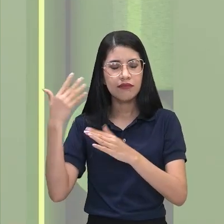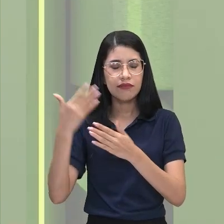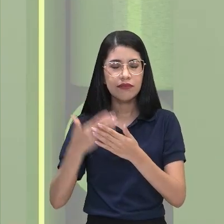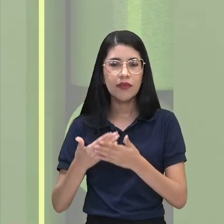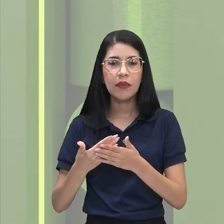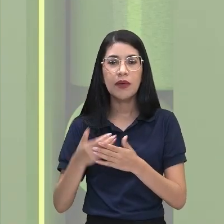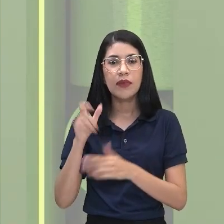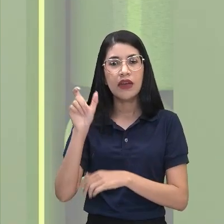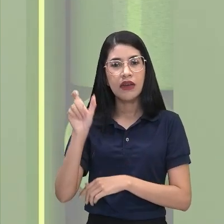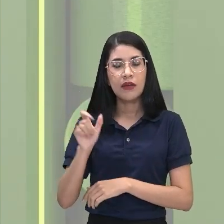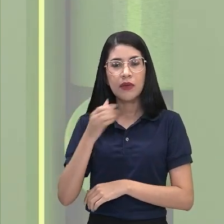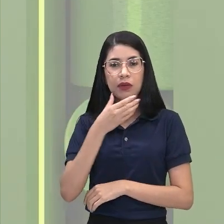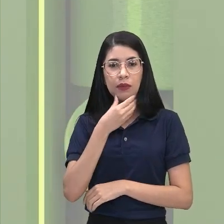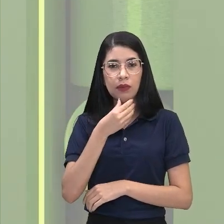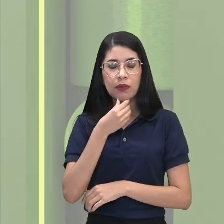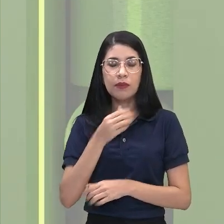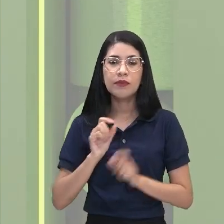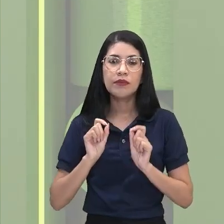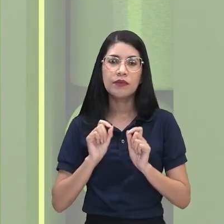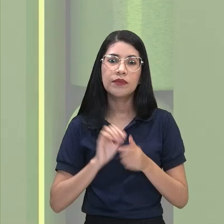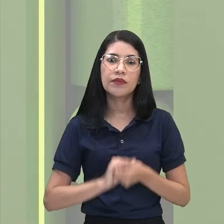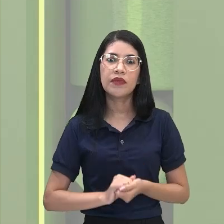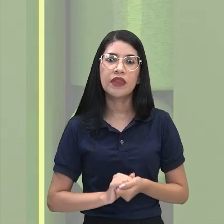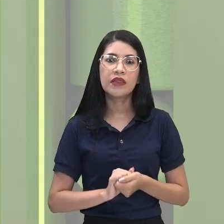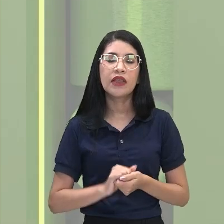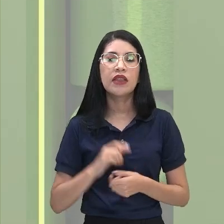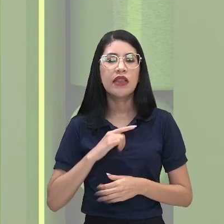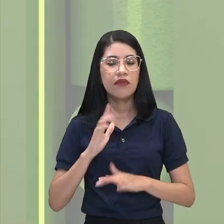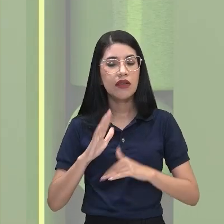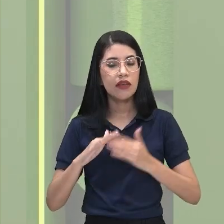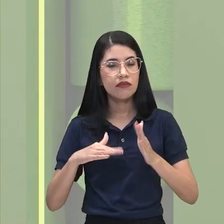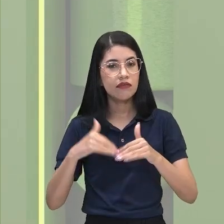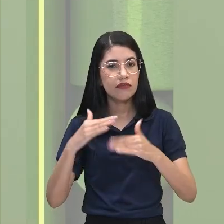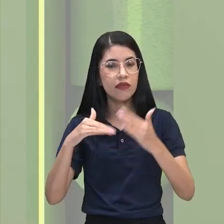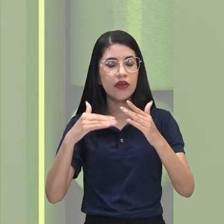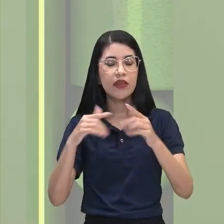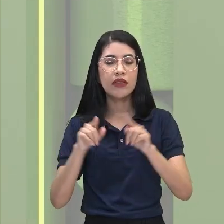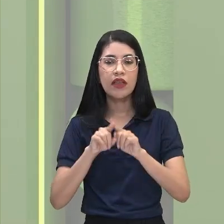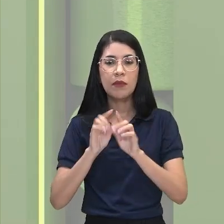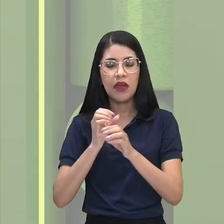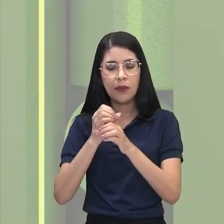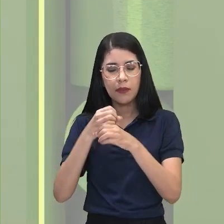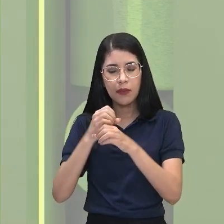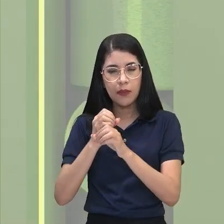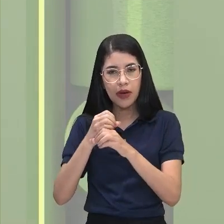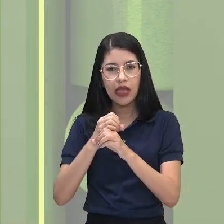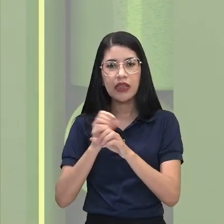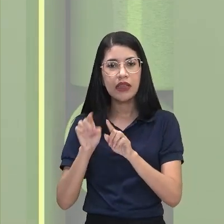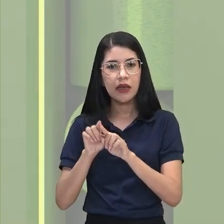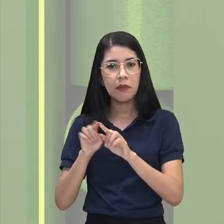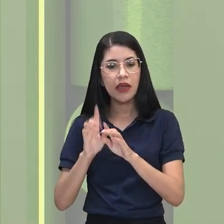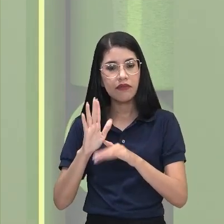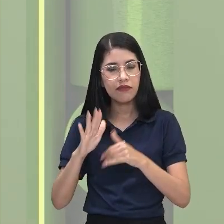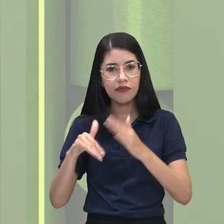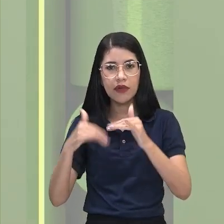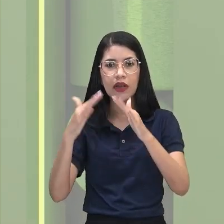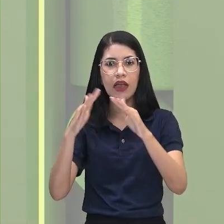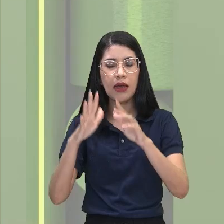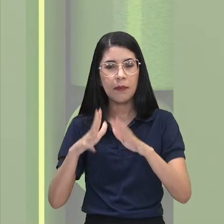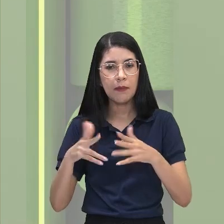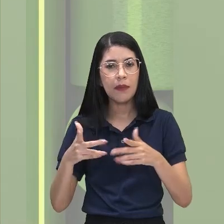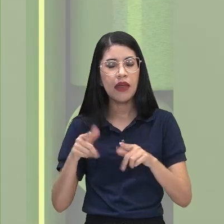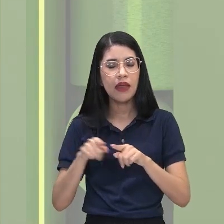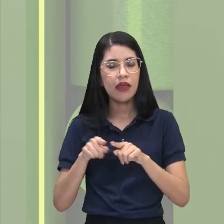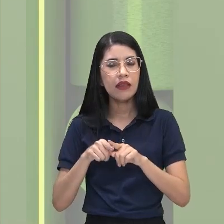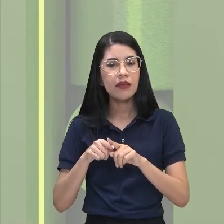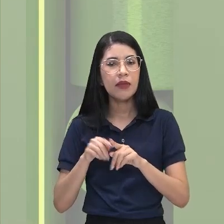por Robert Hooke, eles foram avançando. Os microscópios foram ficando cada vez mais